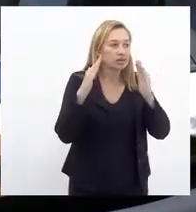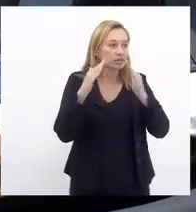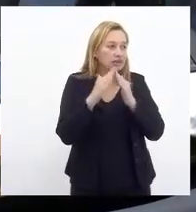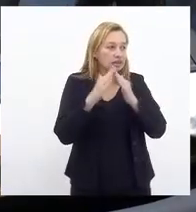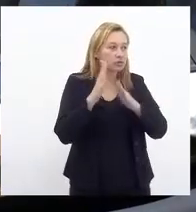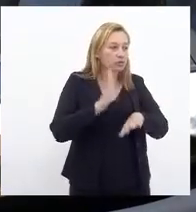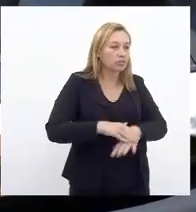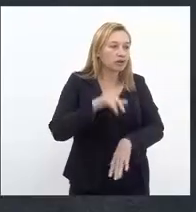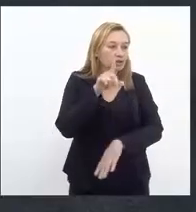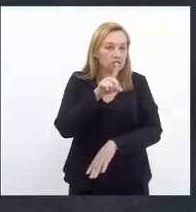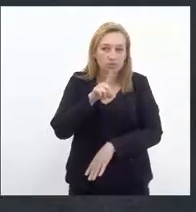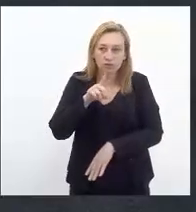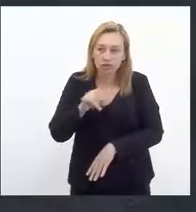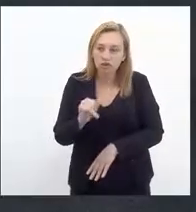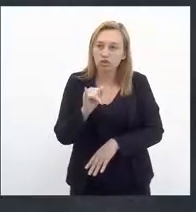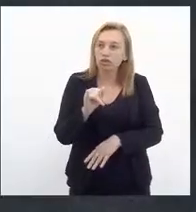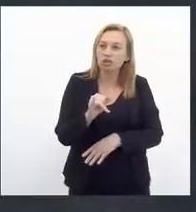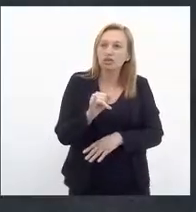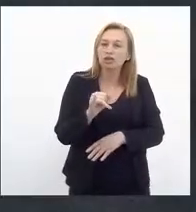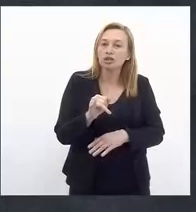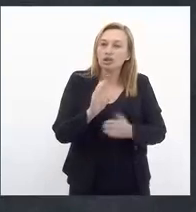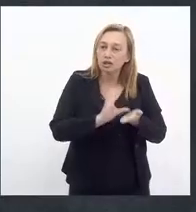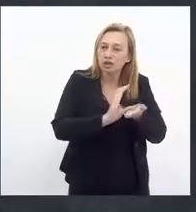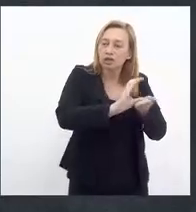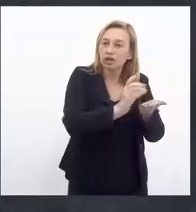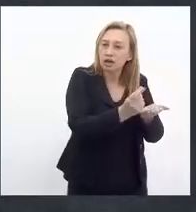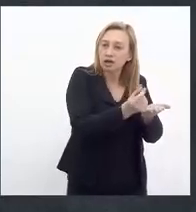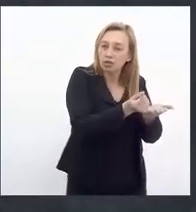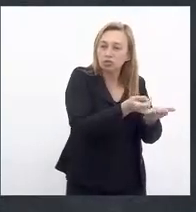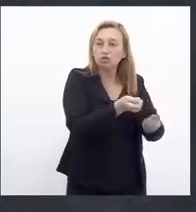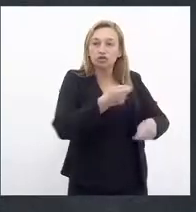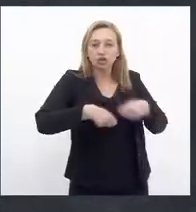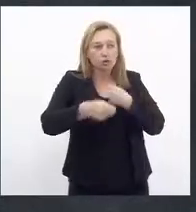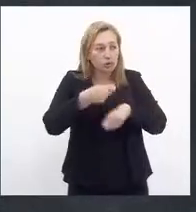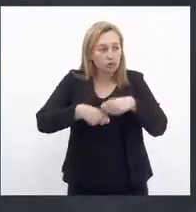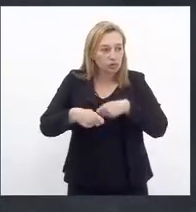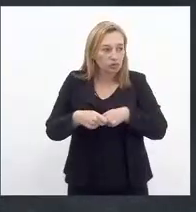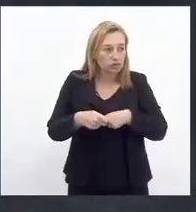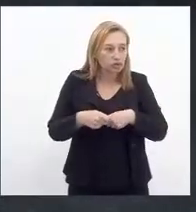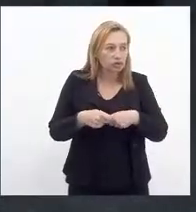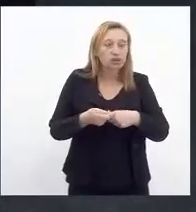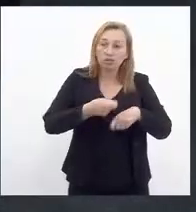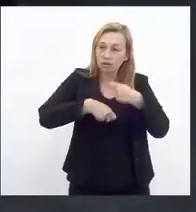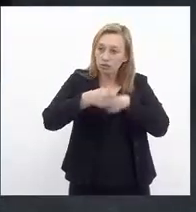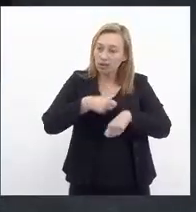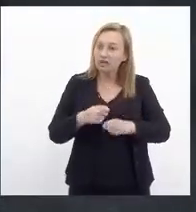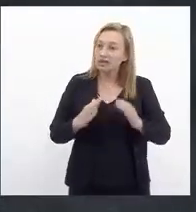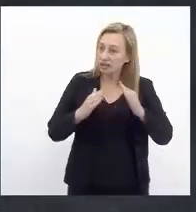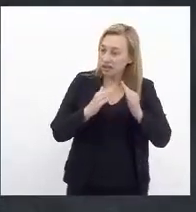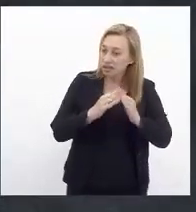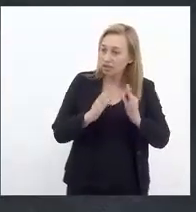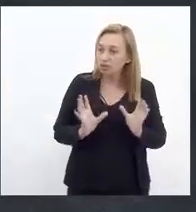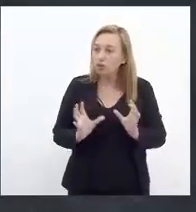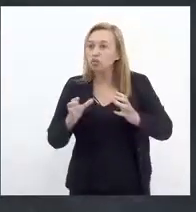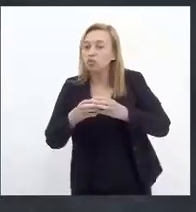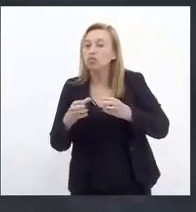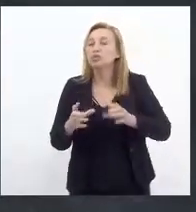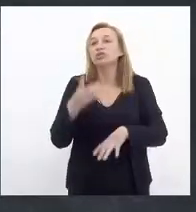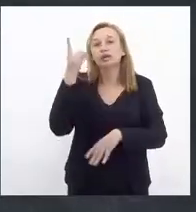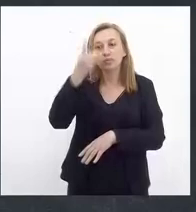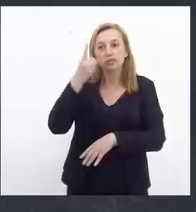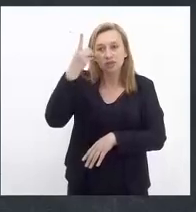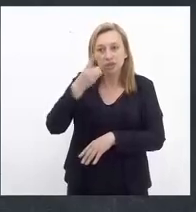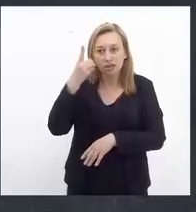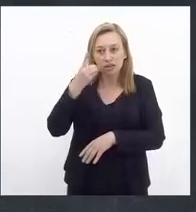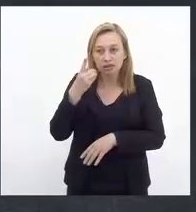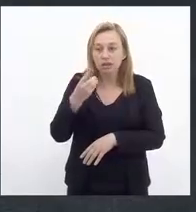casa por mais uma vez destinar recursos de Economia feita por esta e pelo conjunto de deputado e